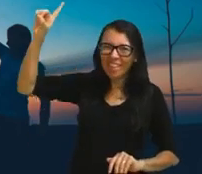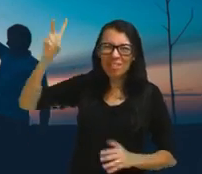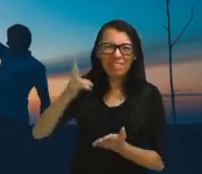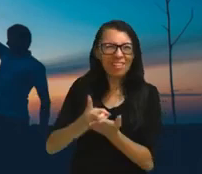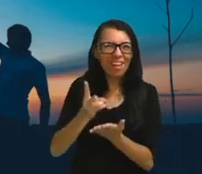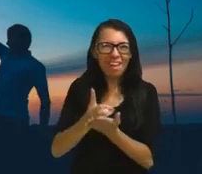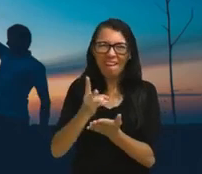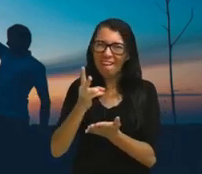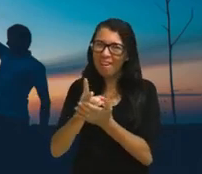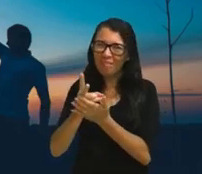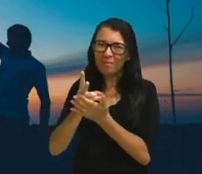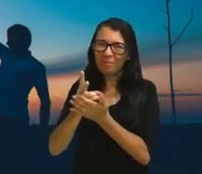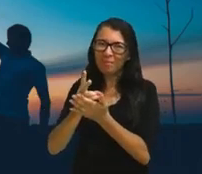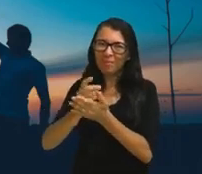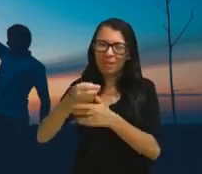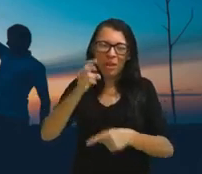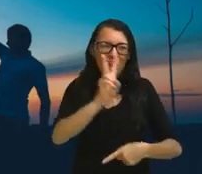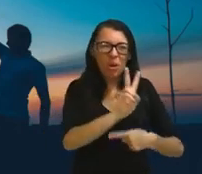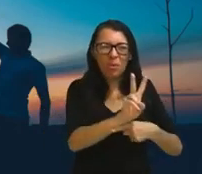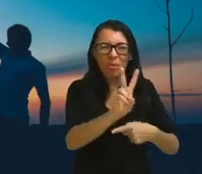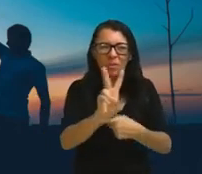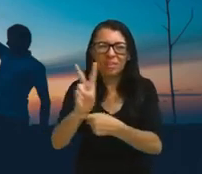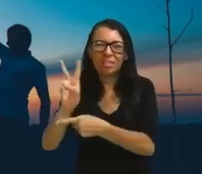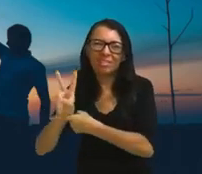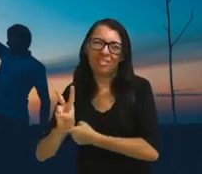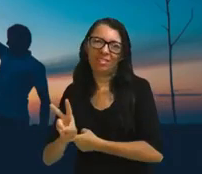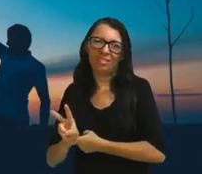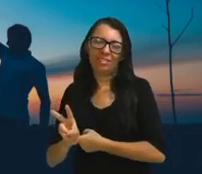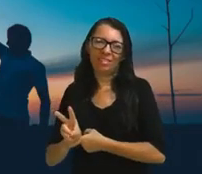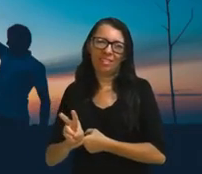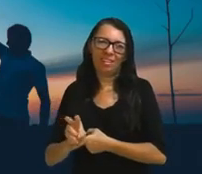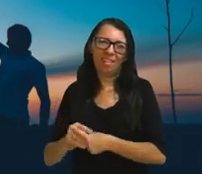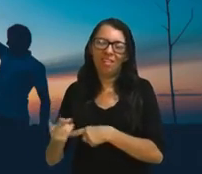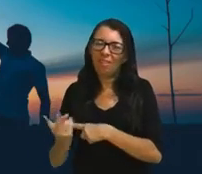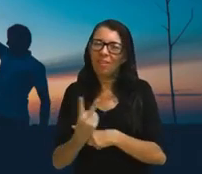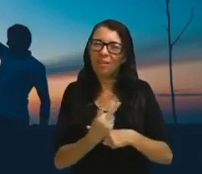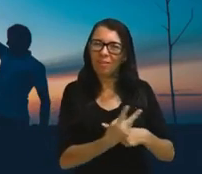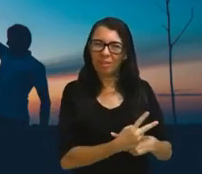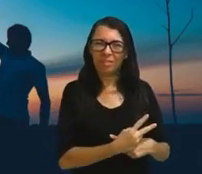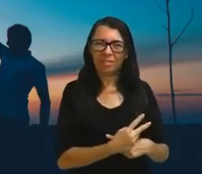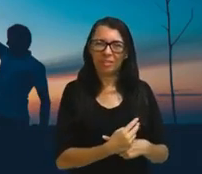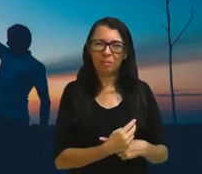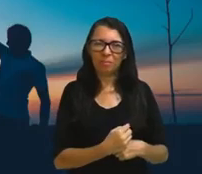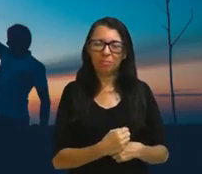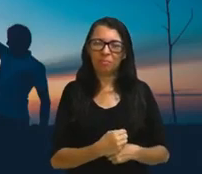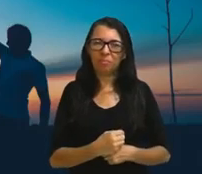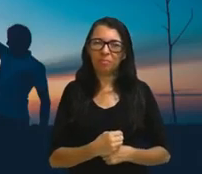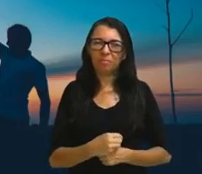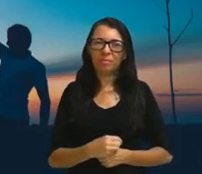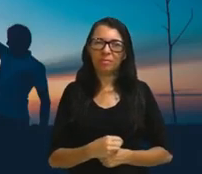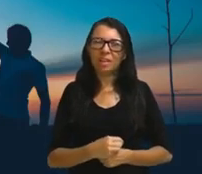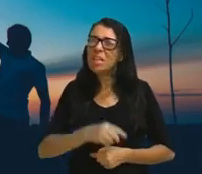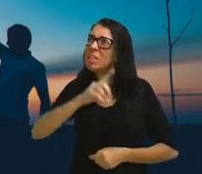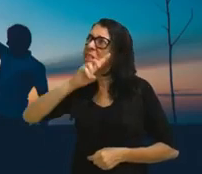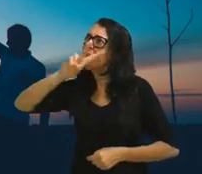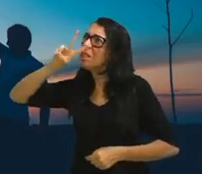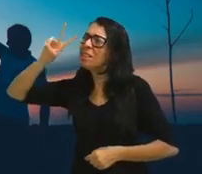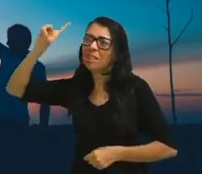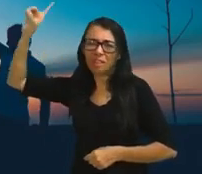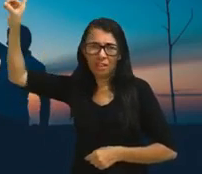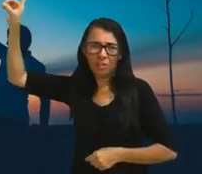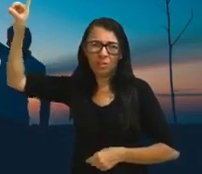Deus guarde o seu coração, sua mente. Proteja a sua mente de tudo aquilo